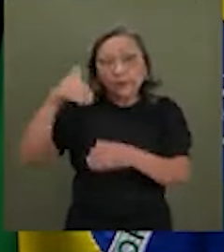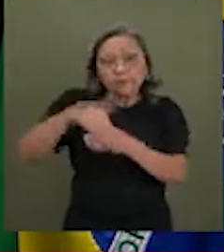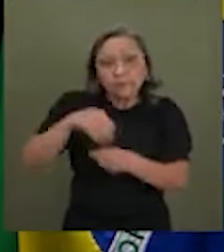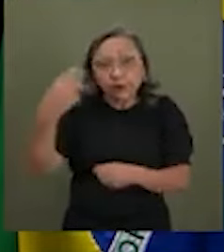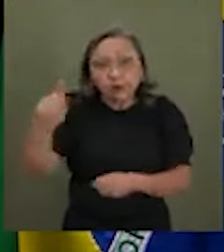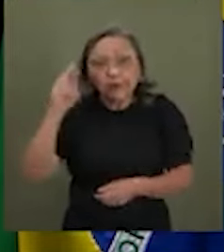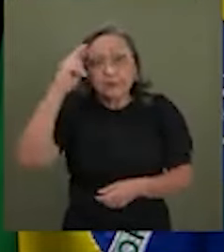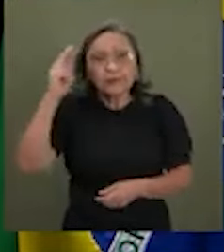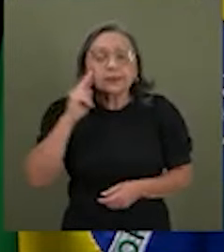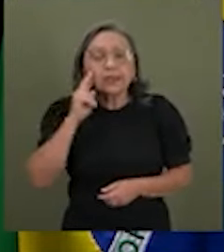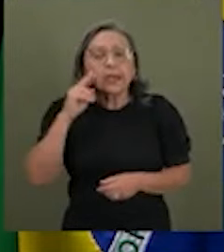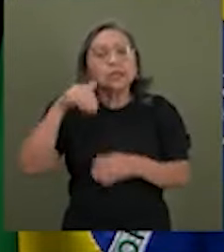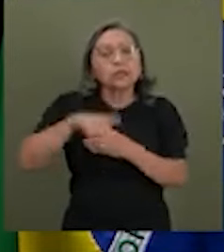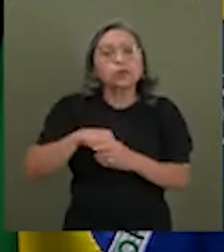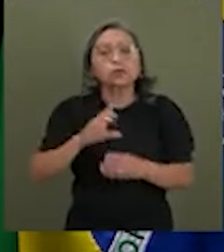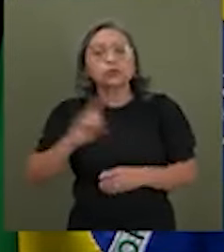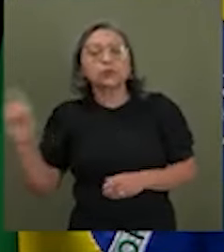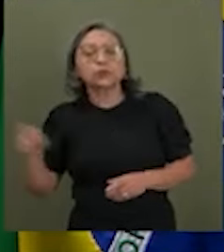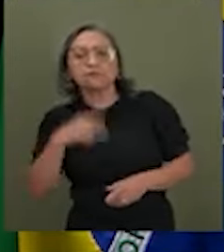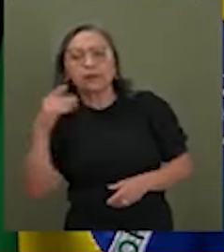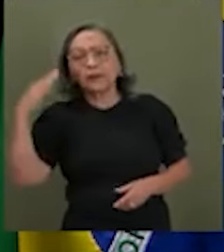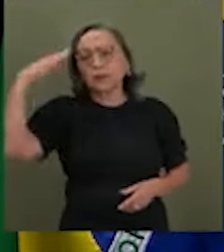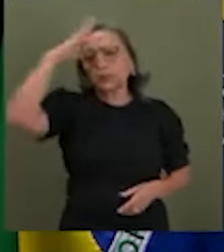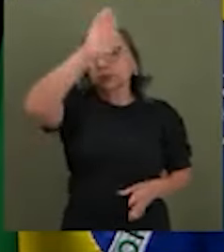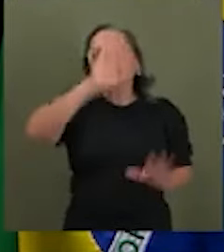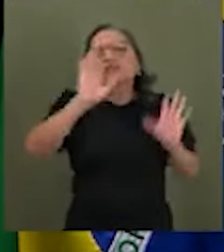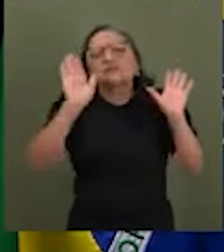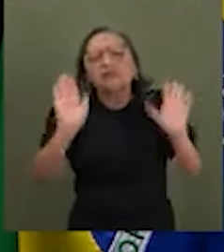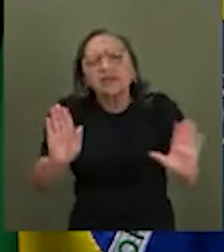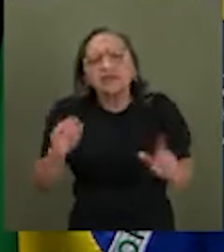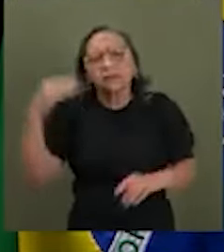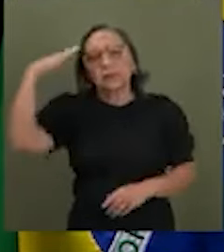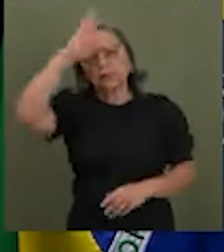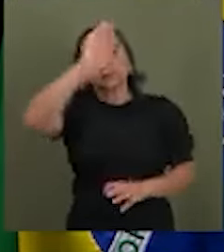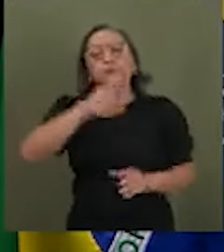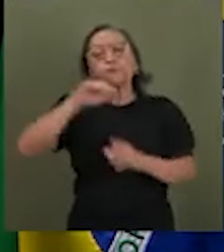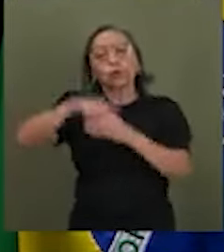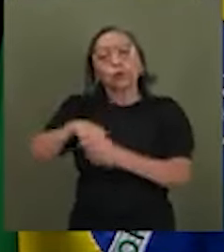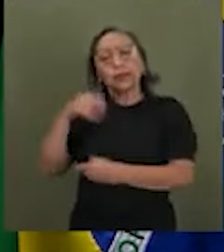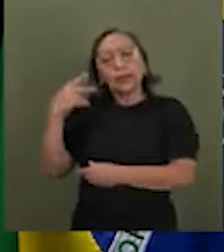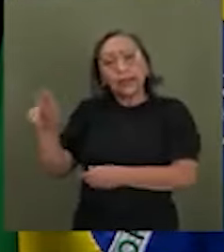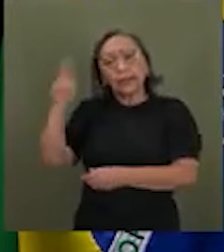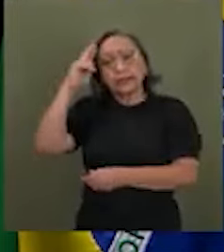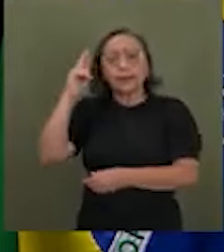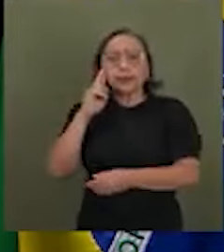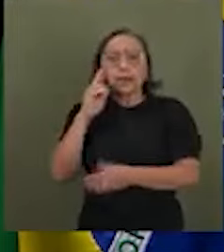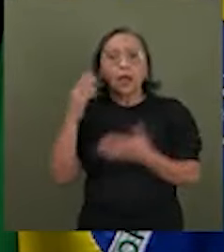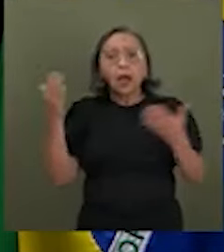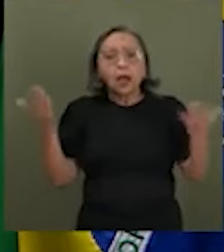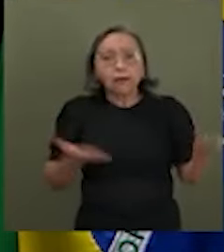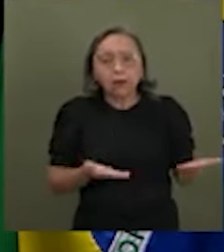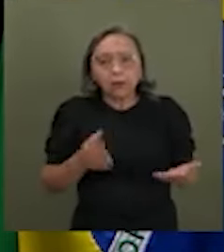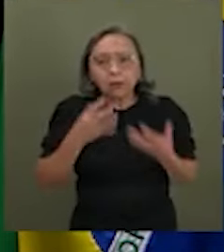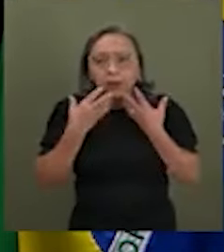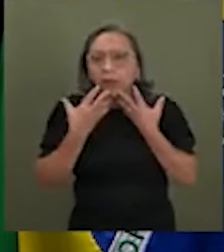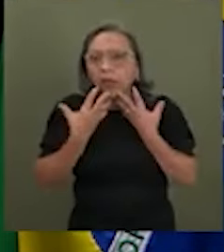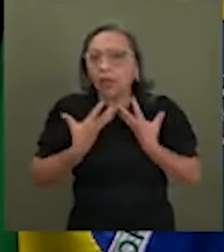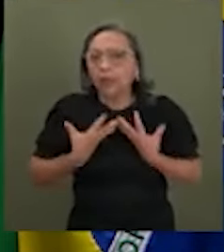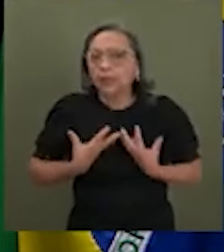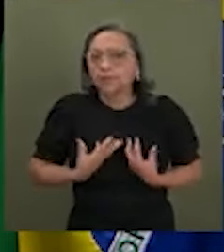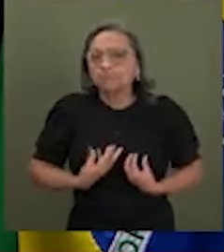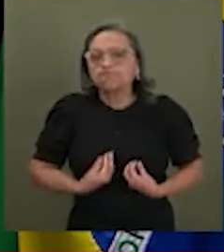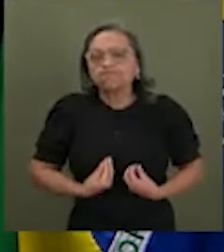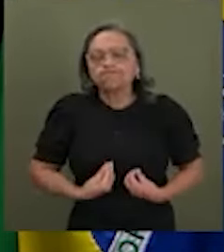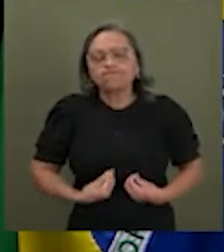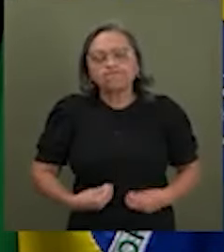de direita, que fala um bolsonarista, que seja bolsonarista, que votou nele e agora está decepcionado porque ele não